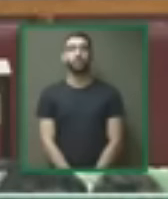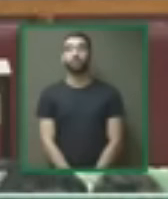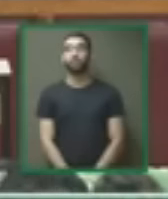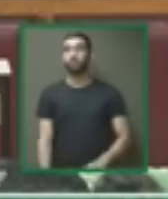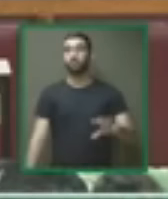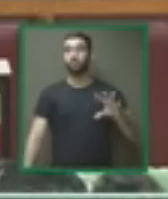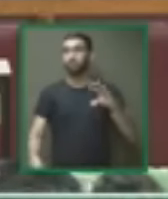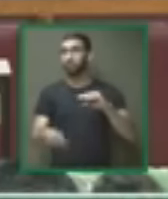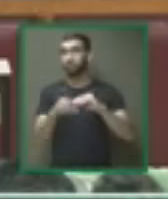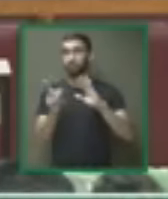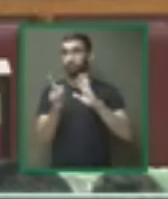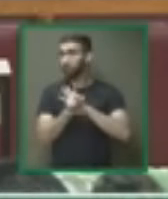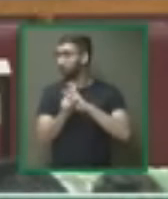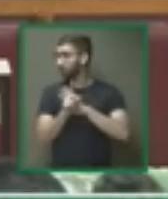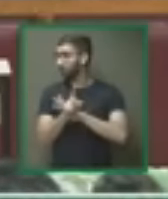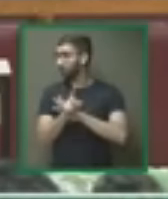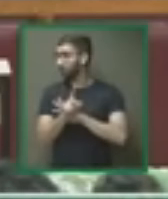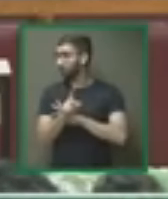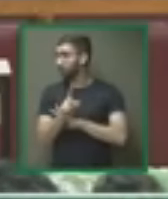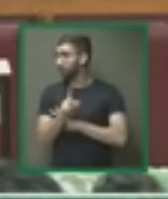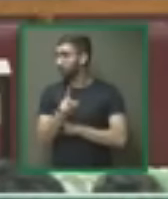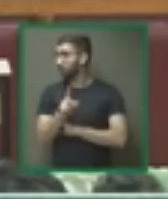Mais alguma pergunta, excelências?